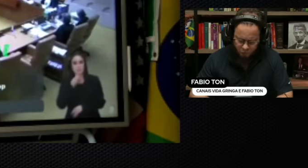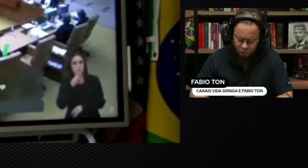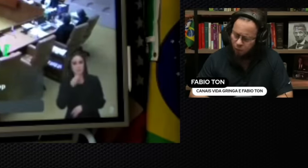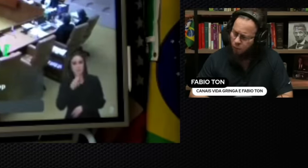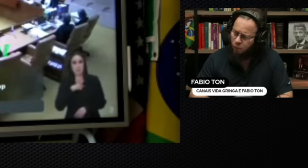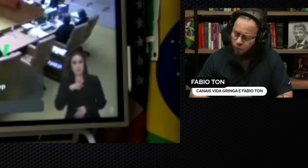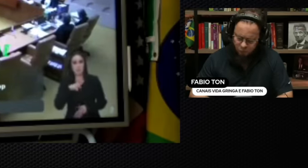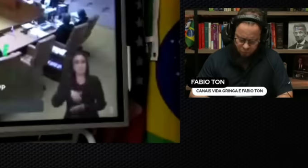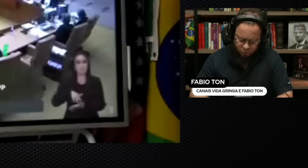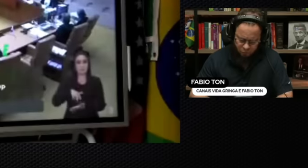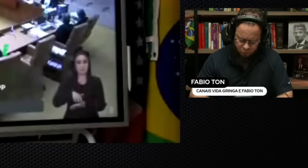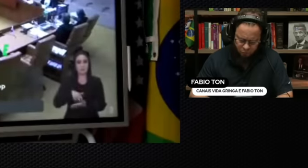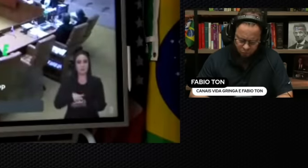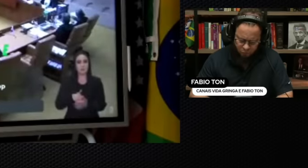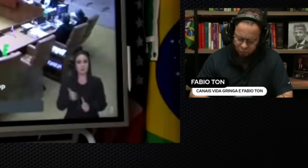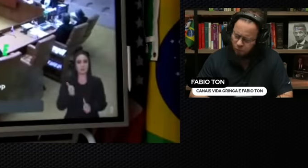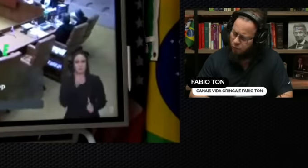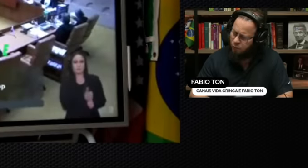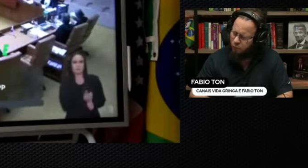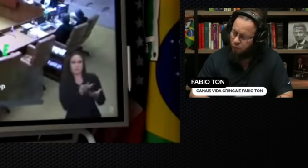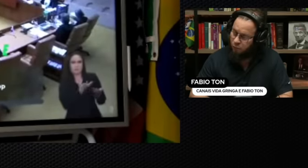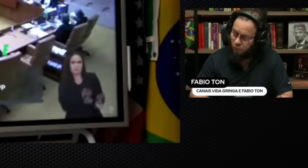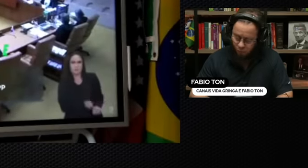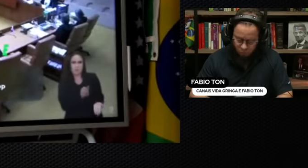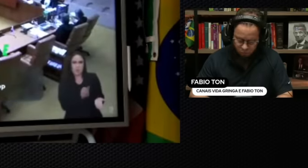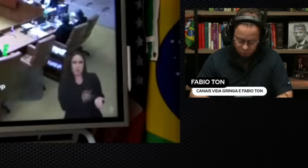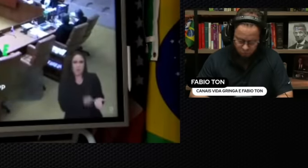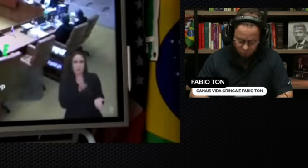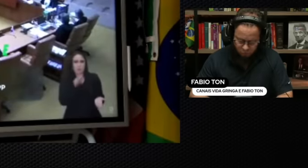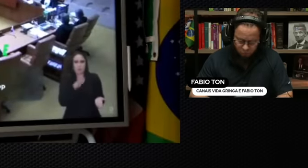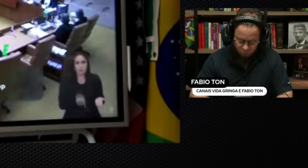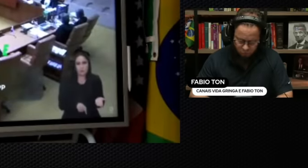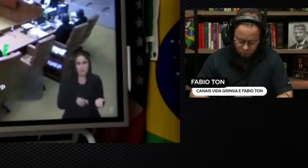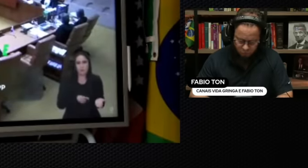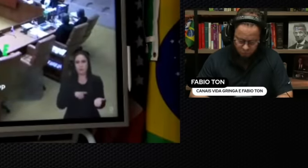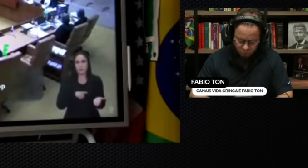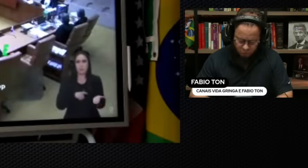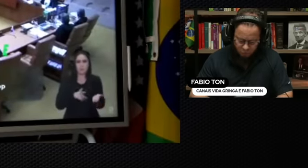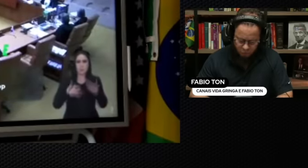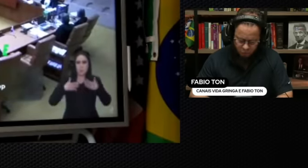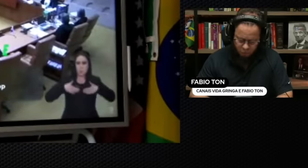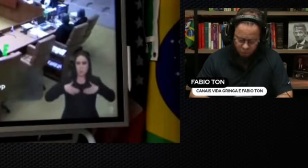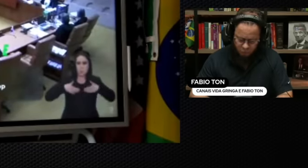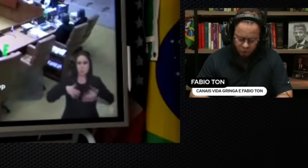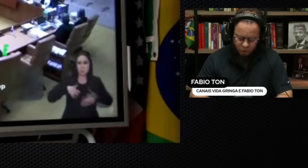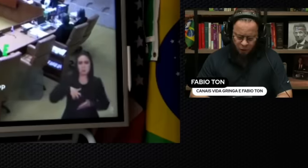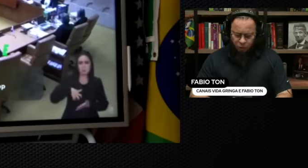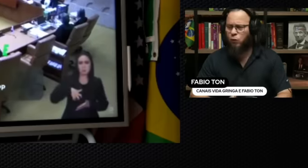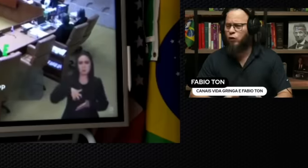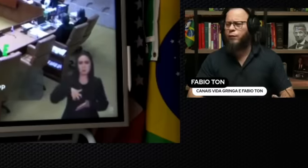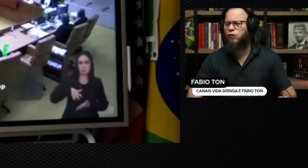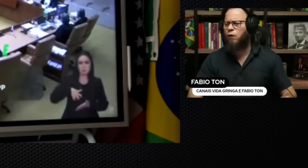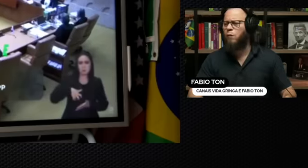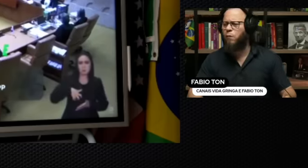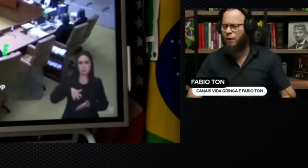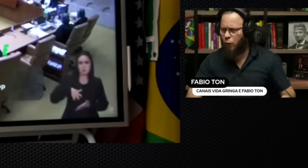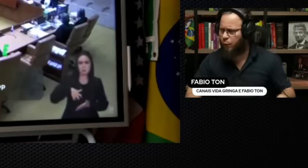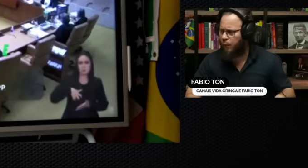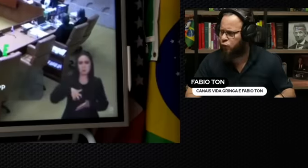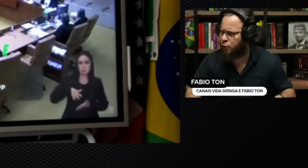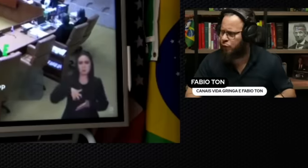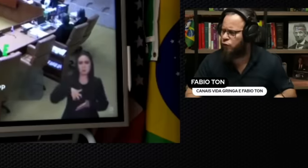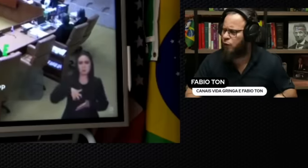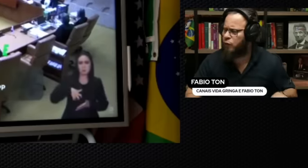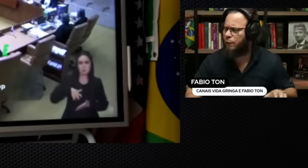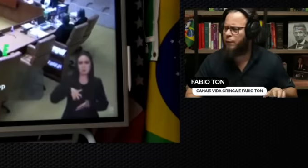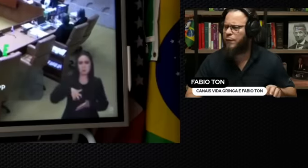penal em lugar de aceitar um acordo que é em bases bastante moderadas oferecidas pela procuradoria geral vamos lá pessoal Vamos bater um